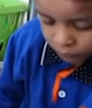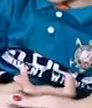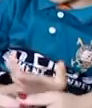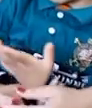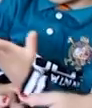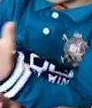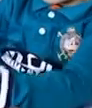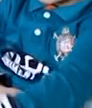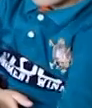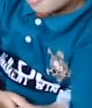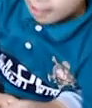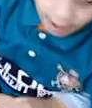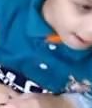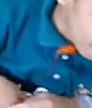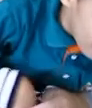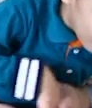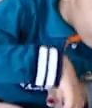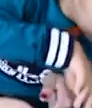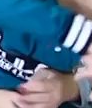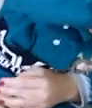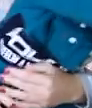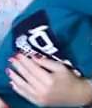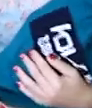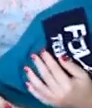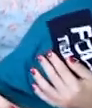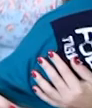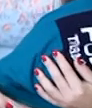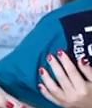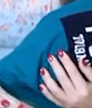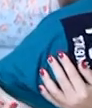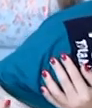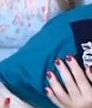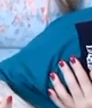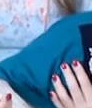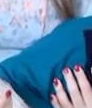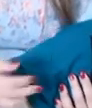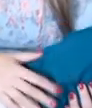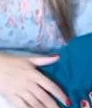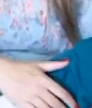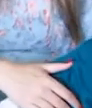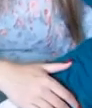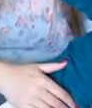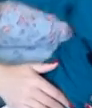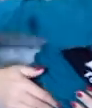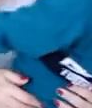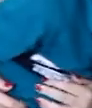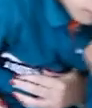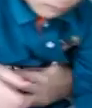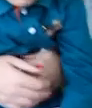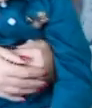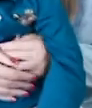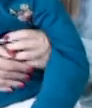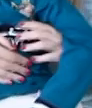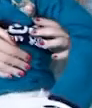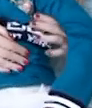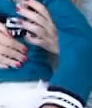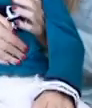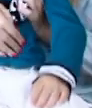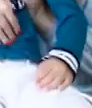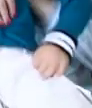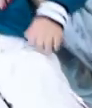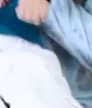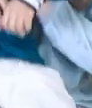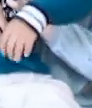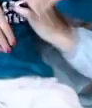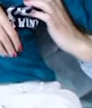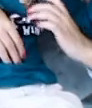outros estados, como que funcionava. E a gente mandou vários e-mails e tentamos contatos com outros locais. Até que a gente conseguiu,